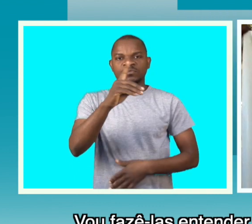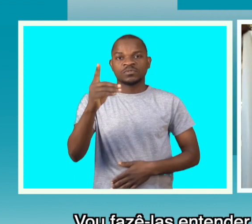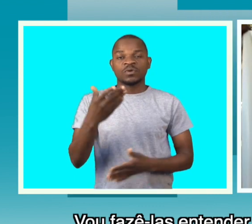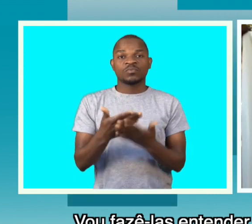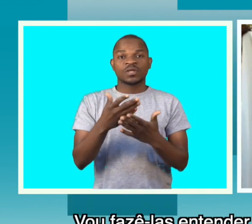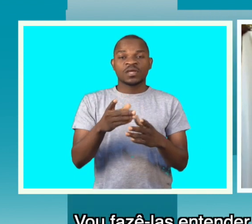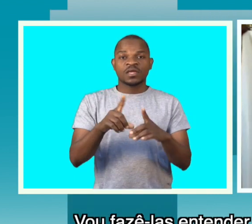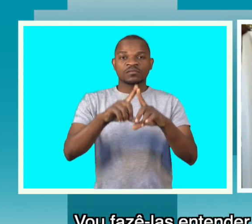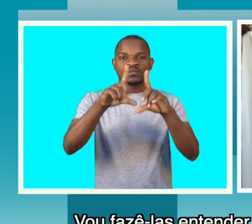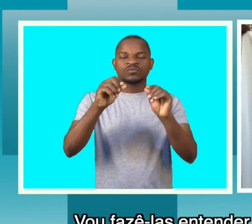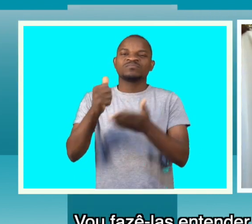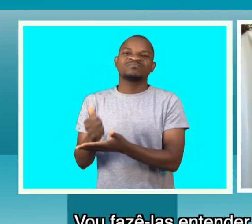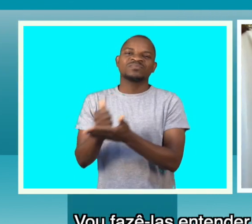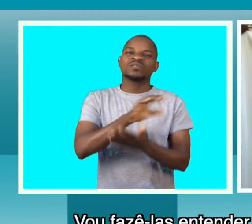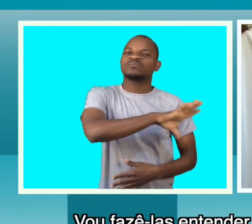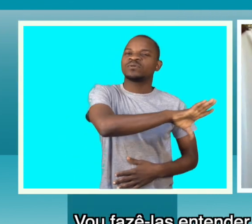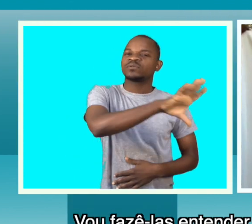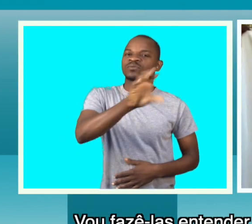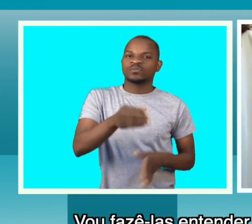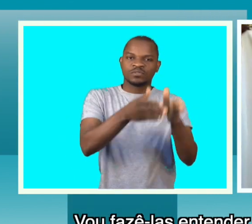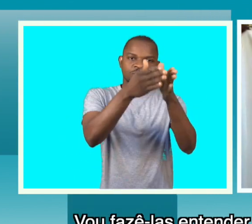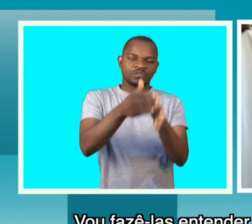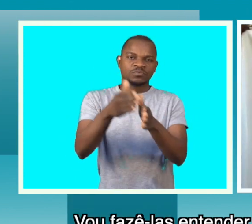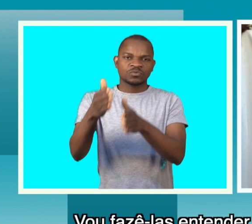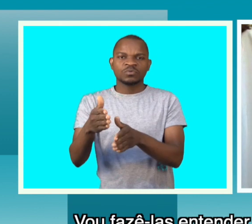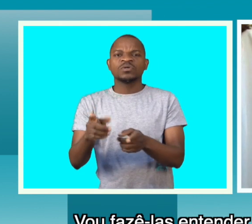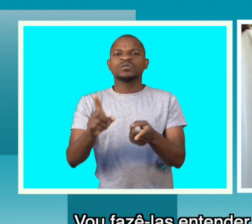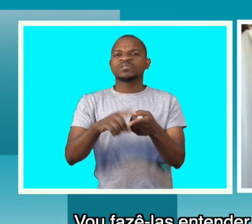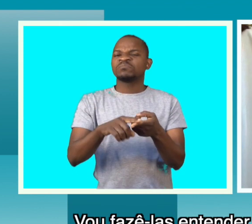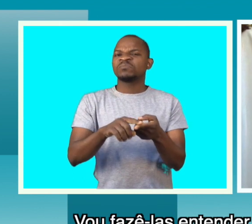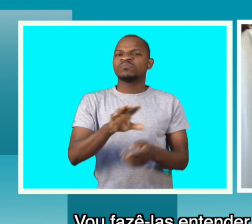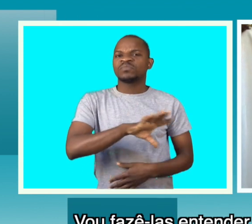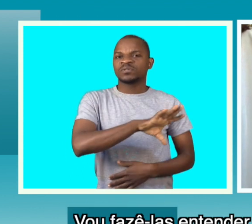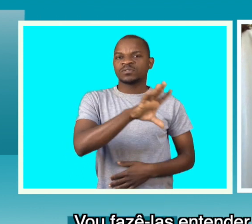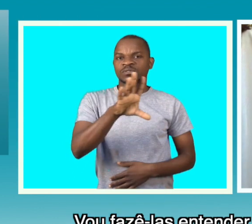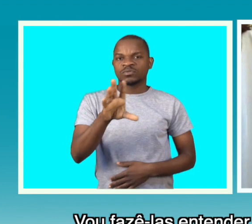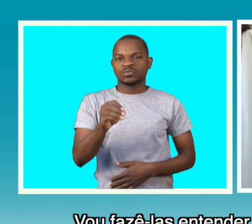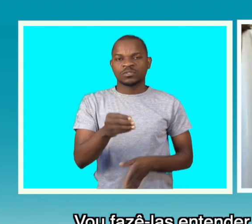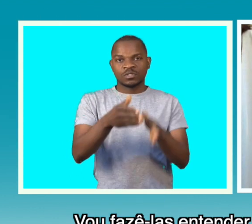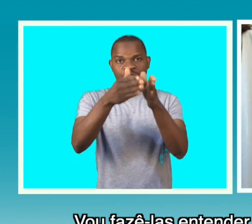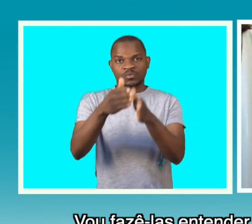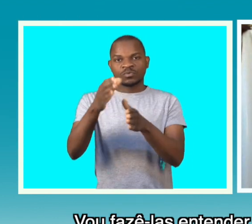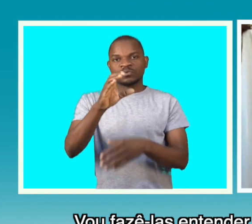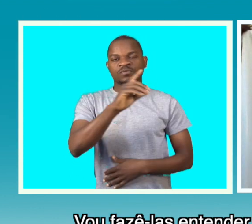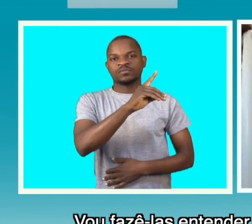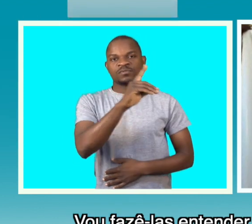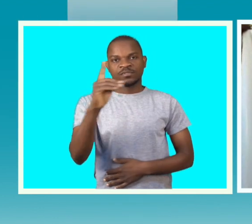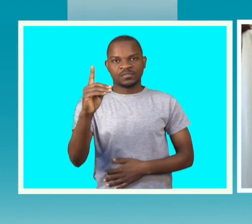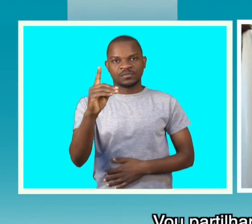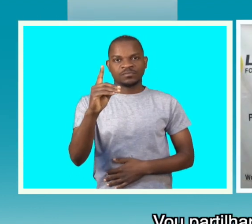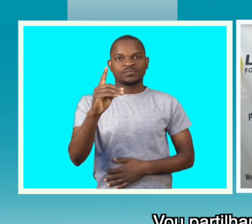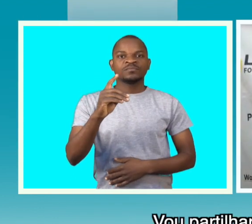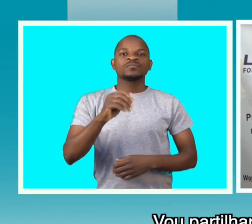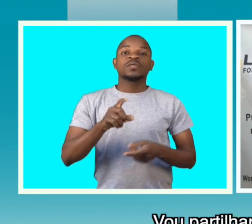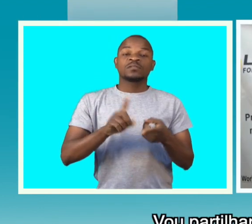psicossocial é o apoio para todas as pessoas, o apoio para todos os beneficiários nossos, apoio para todas as pessoas também com